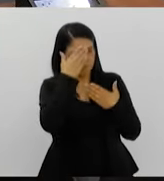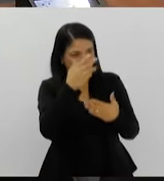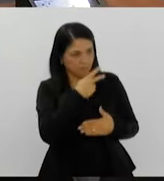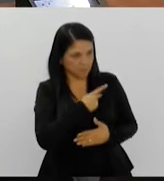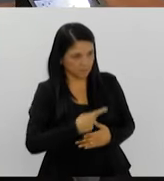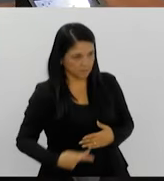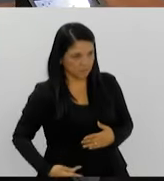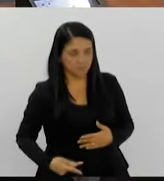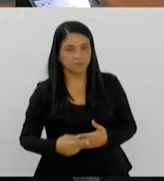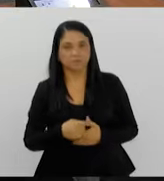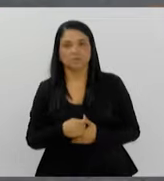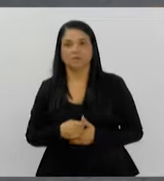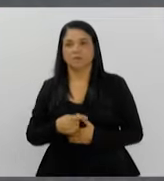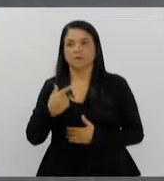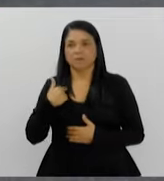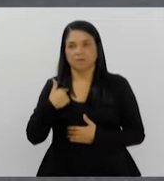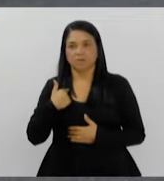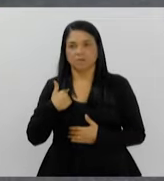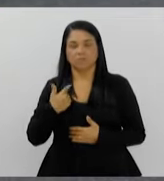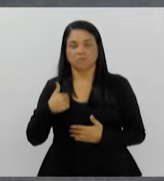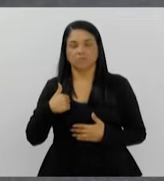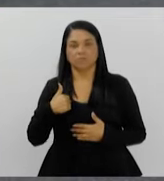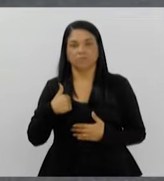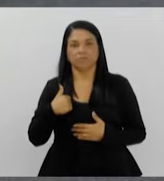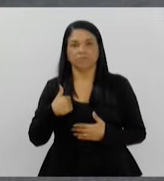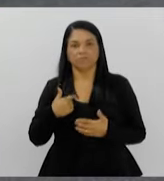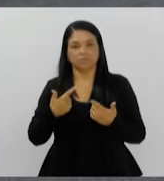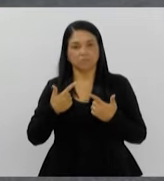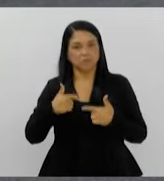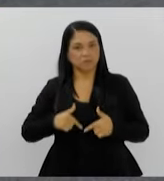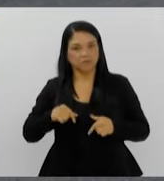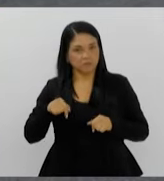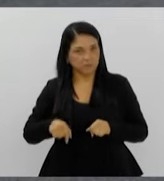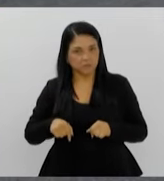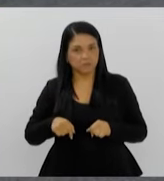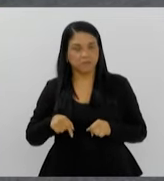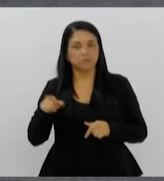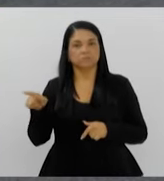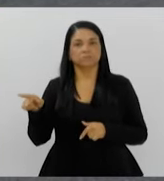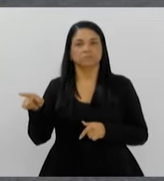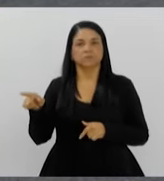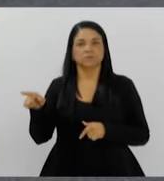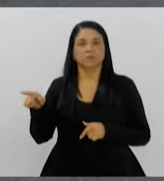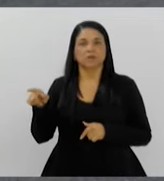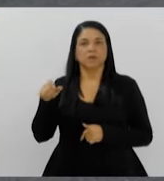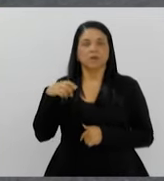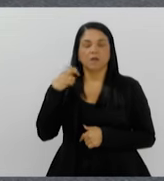presidente na minha ausência a deputada Verônica Lima frisou que eu estava novamente grunindo